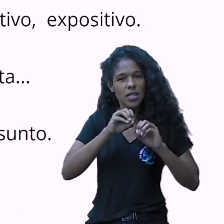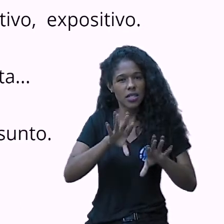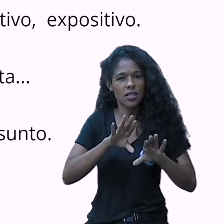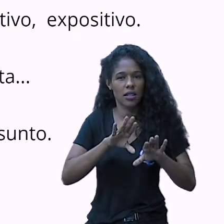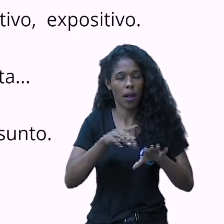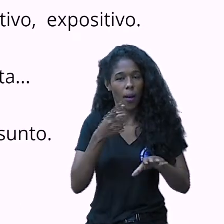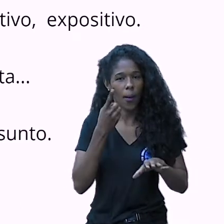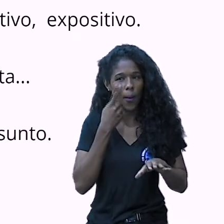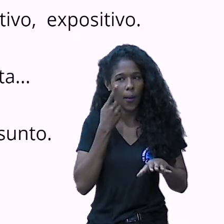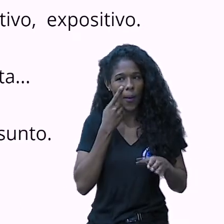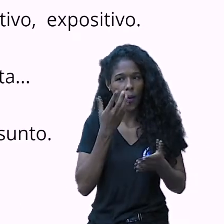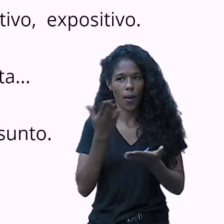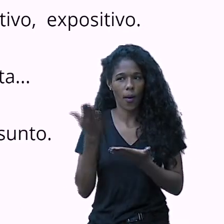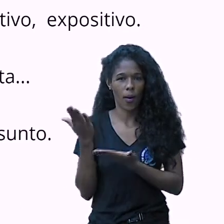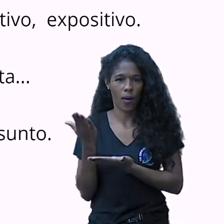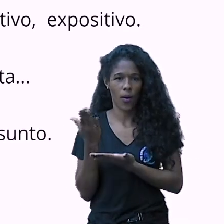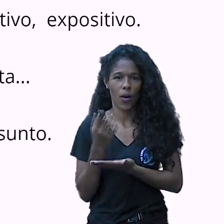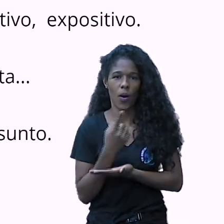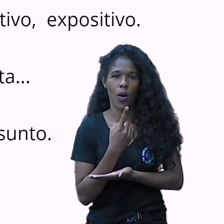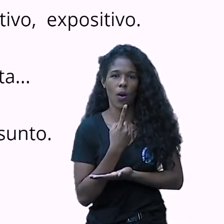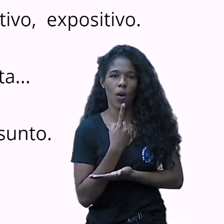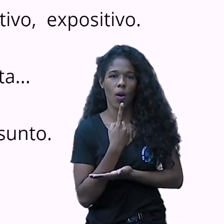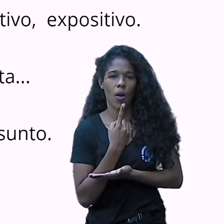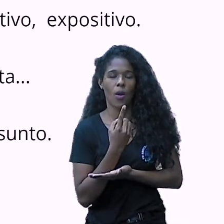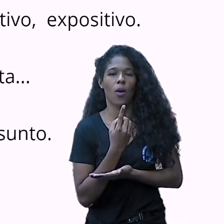pessoa, objeto, lugar. São textos